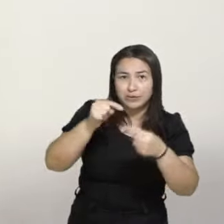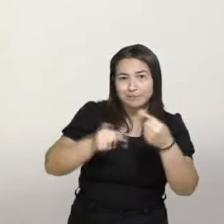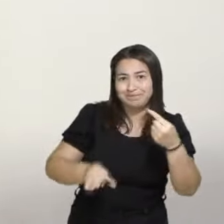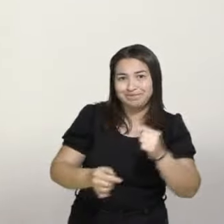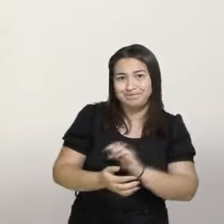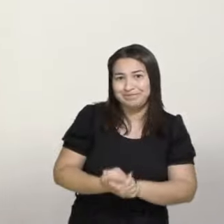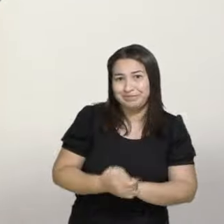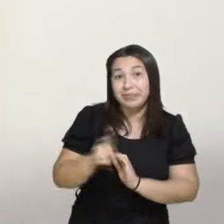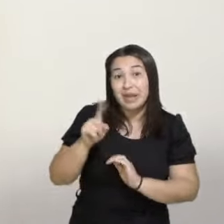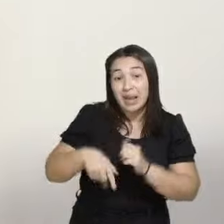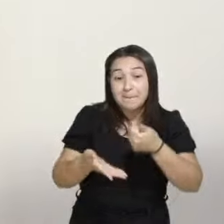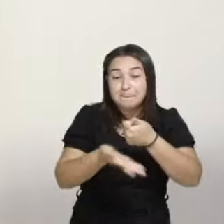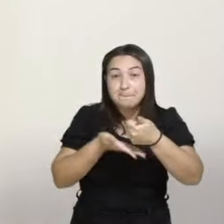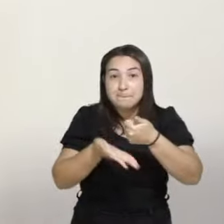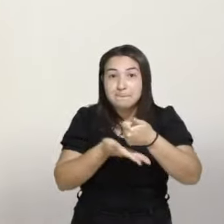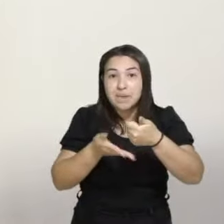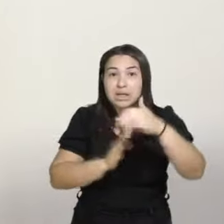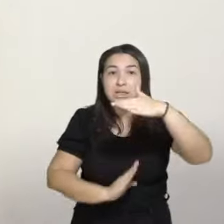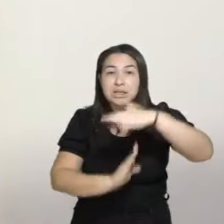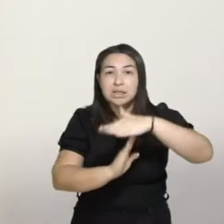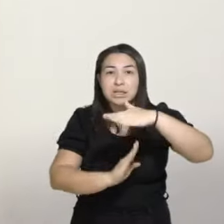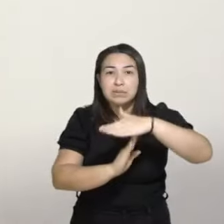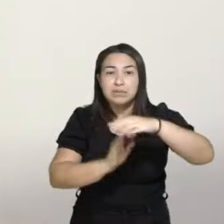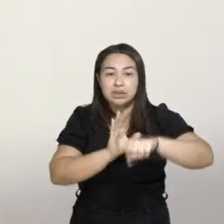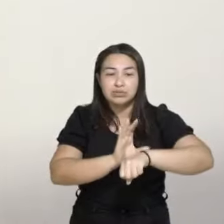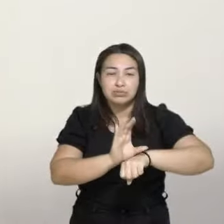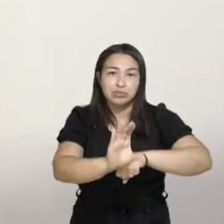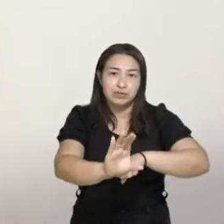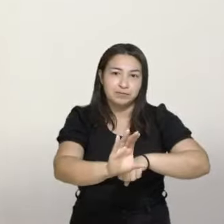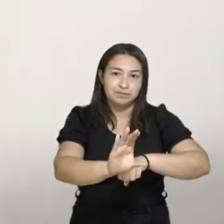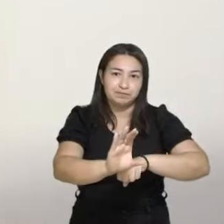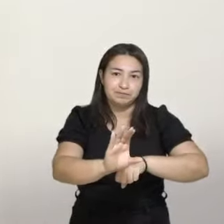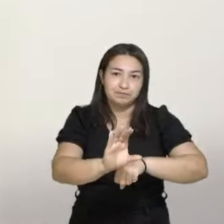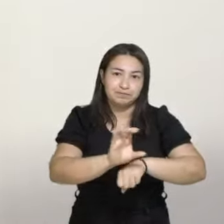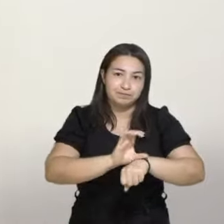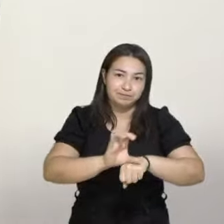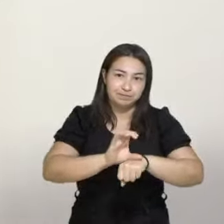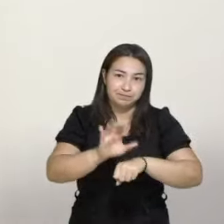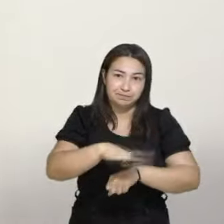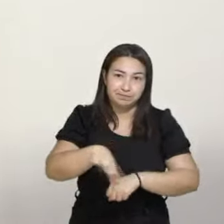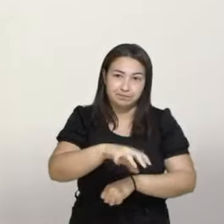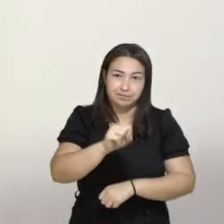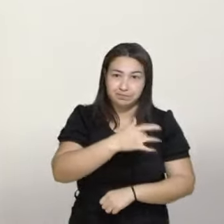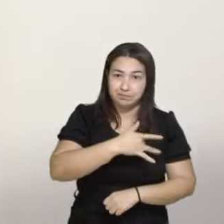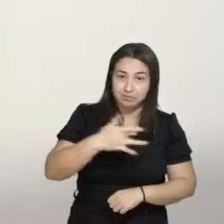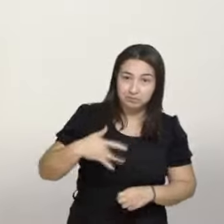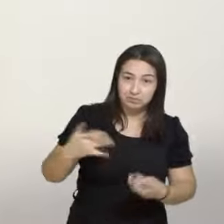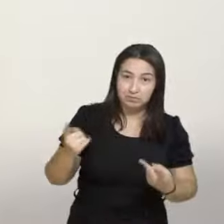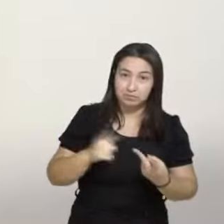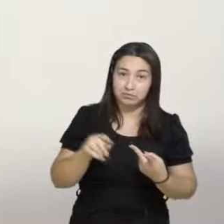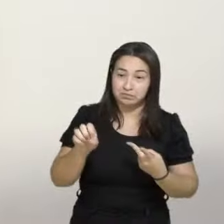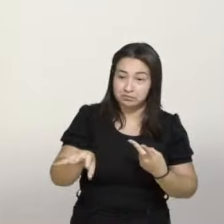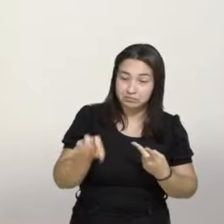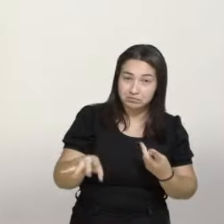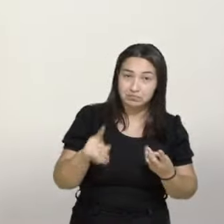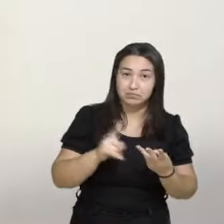os pisos, os limites de investimento constitucional para a saúde, para a educação, assistência